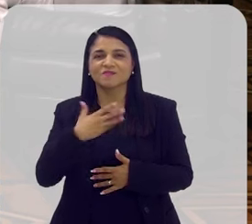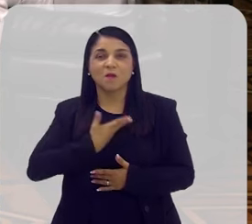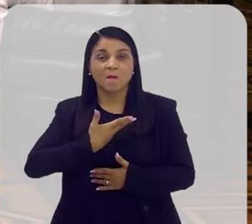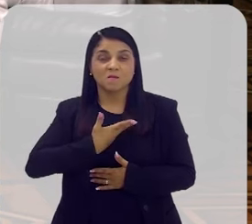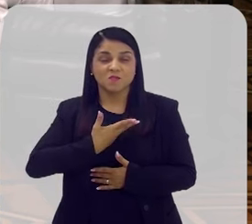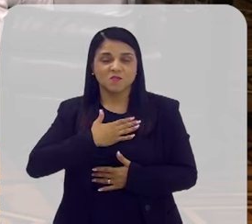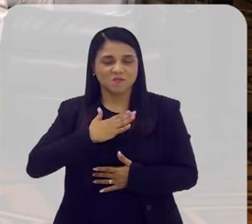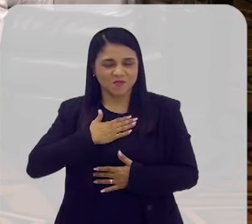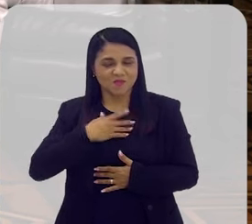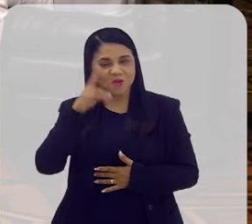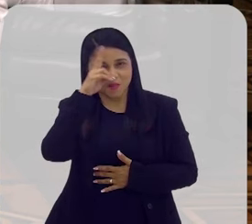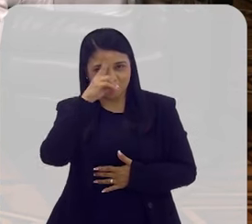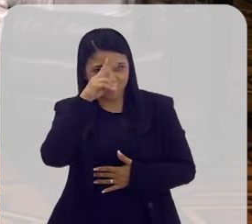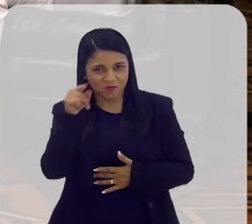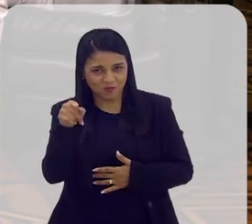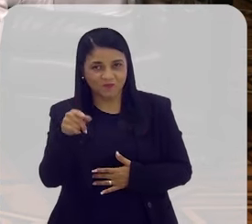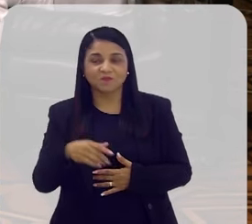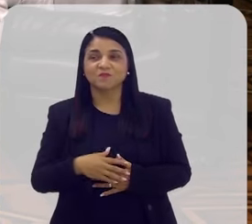está lá nos bastidores.